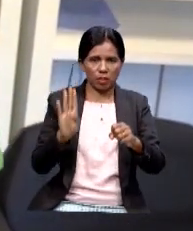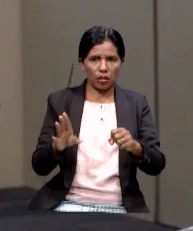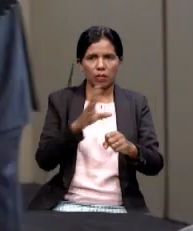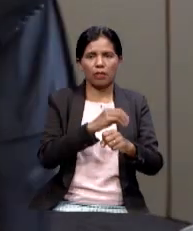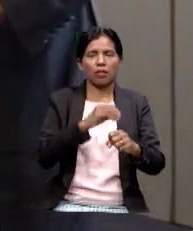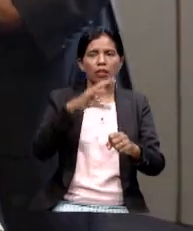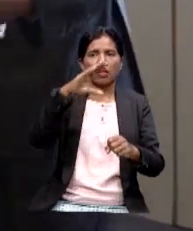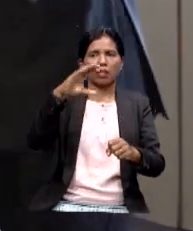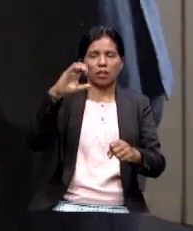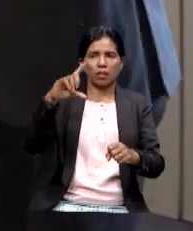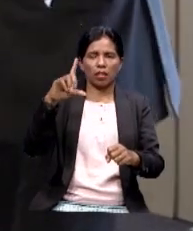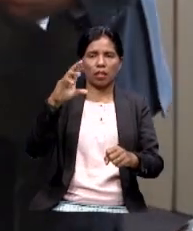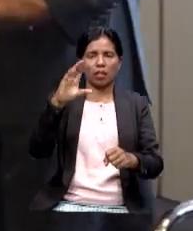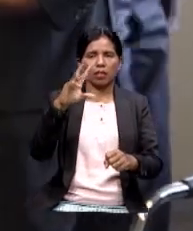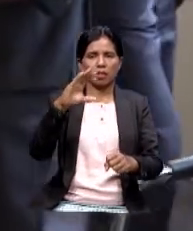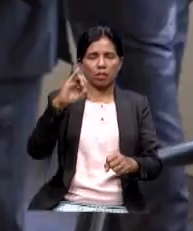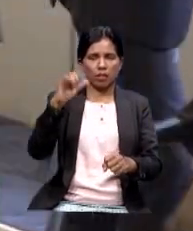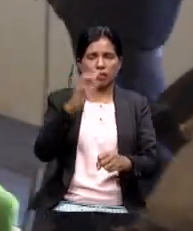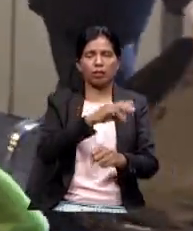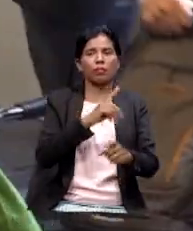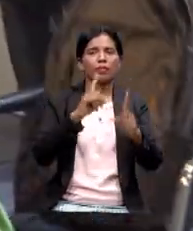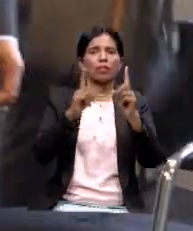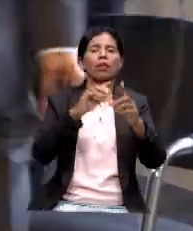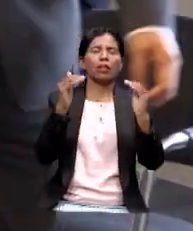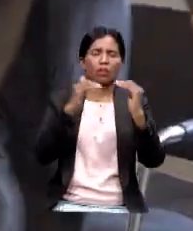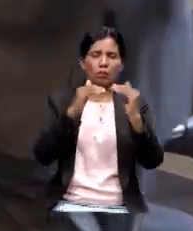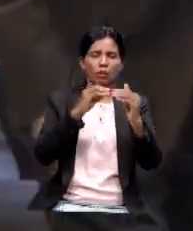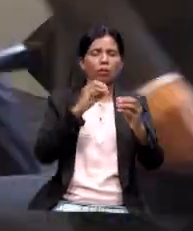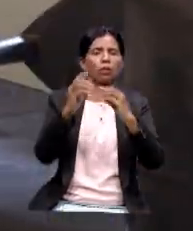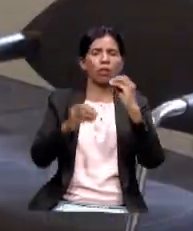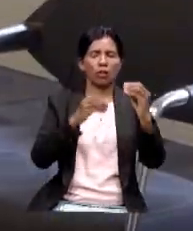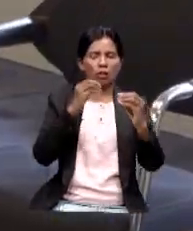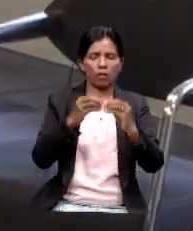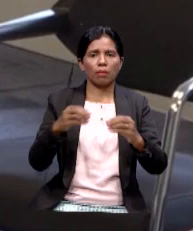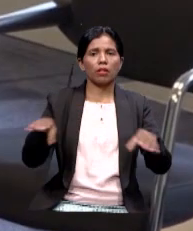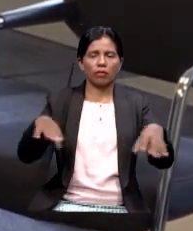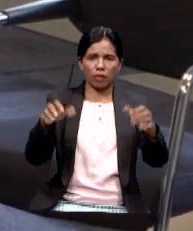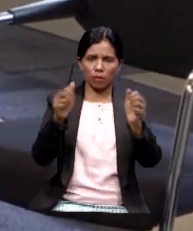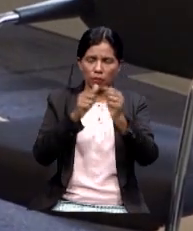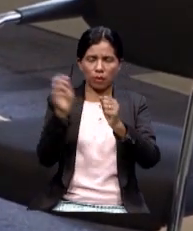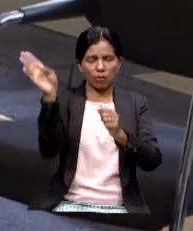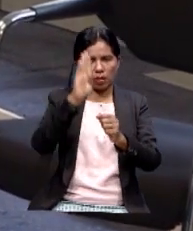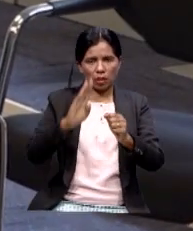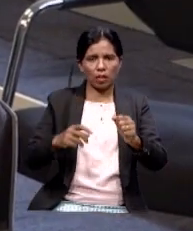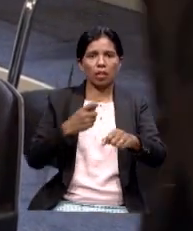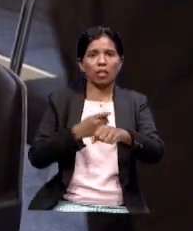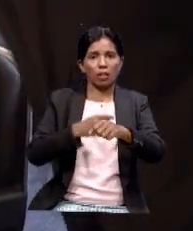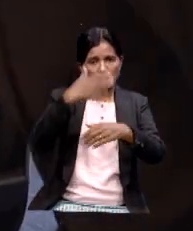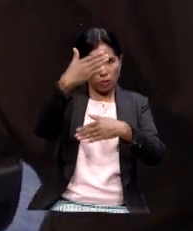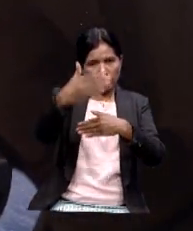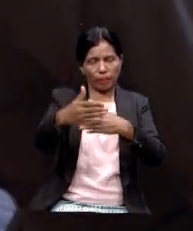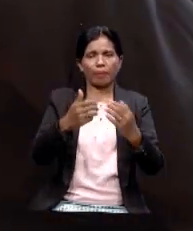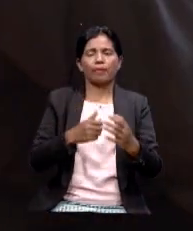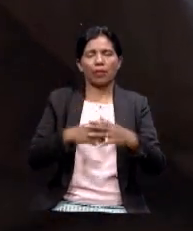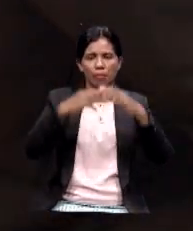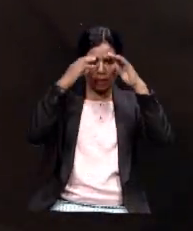Celso Amorim. Durante o encontro, colia com a cooperação Brasil com Timor-Leste e a tempo ou em Mai. Presidente